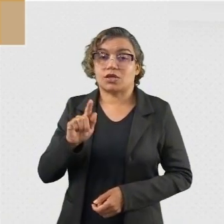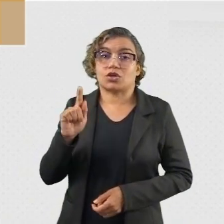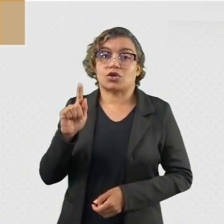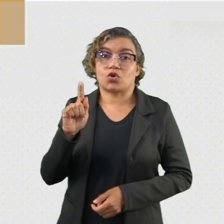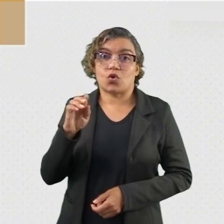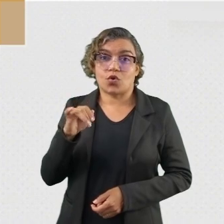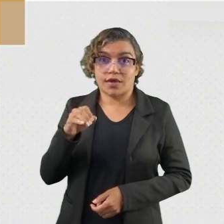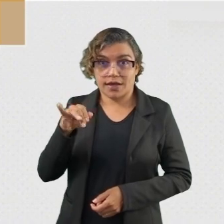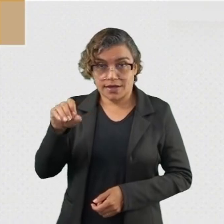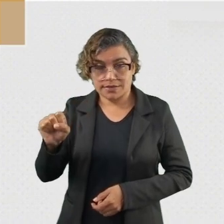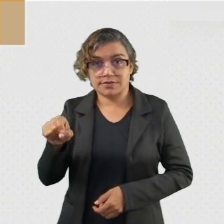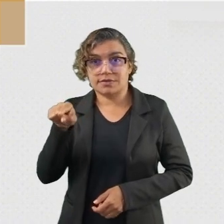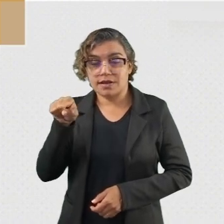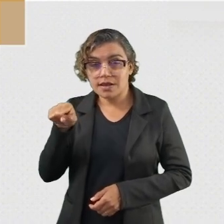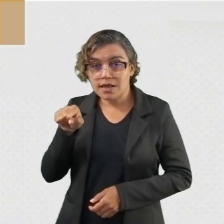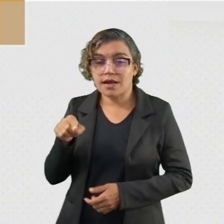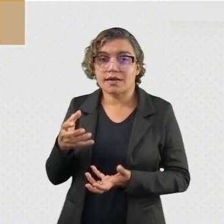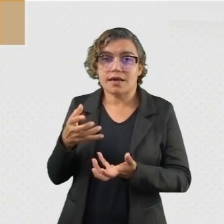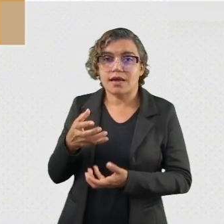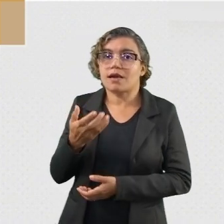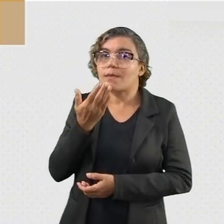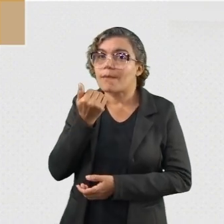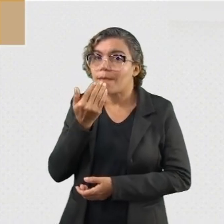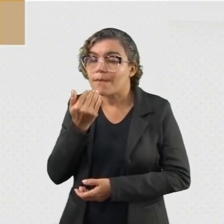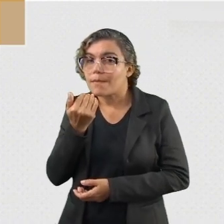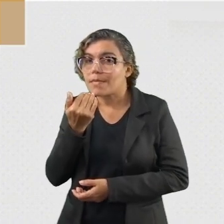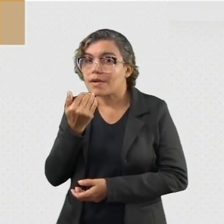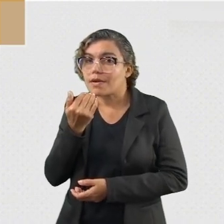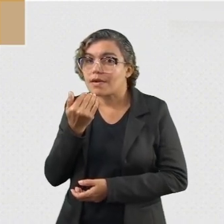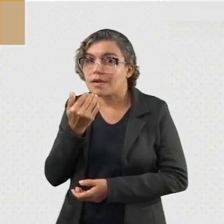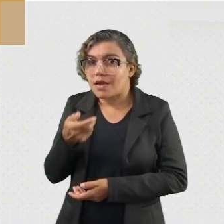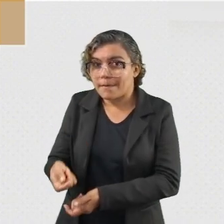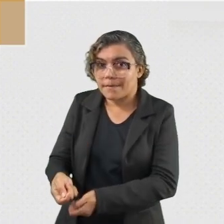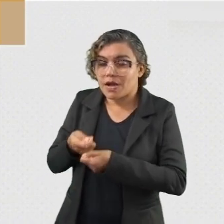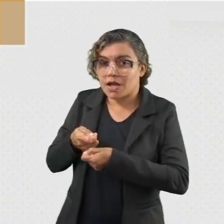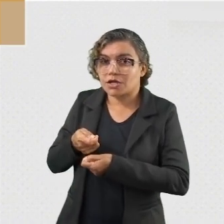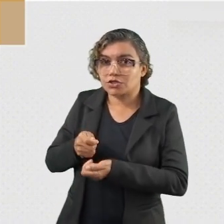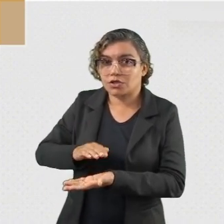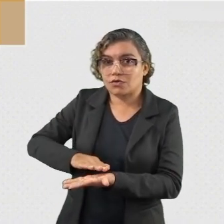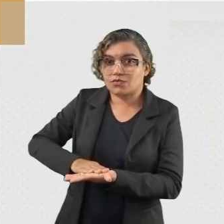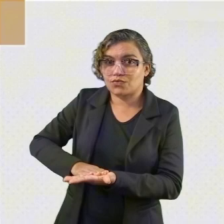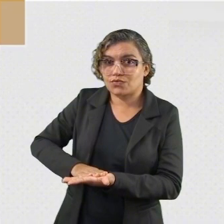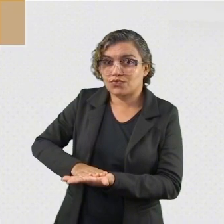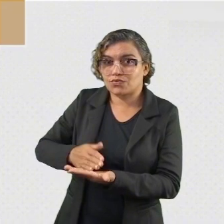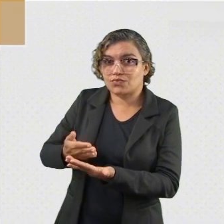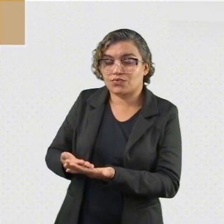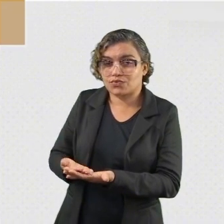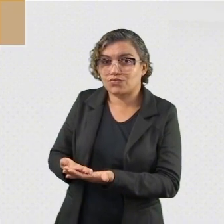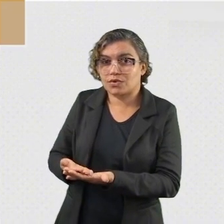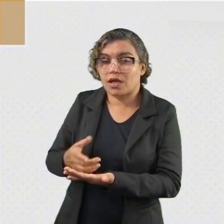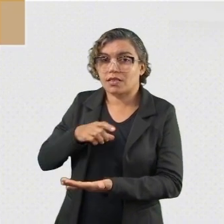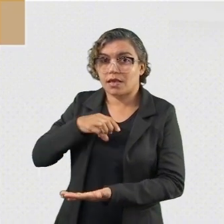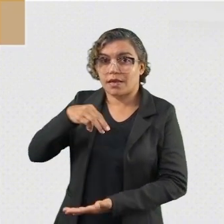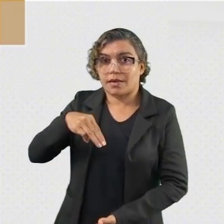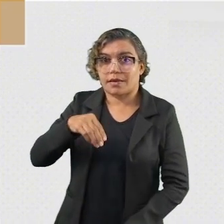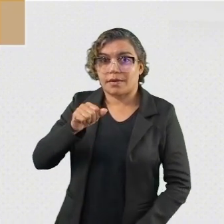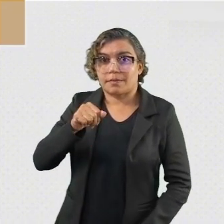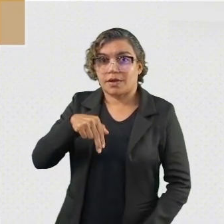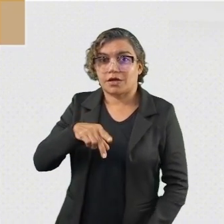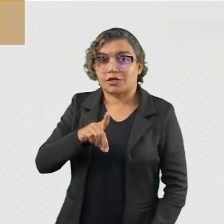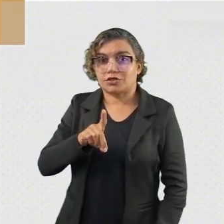exemplo, comer macaxeira frita, no cardápio em alguns locais vai estar escrito mandioca,